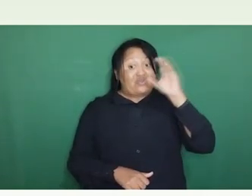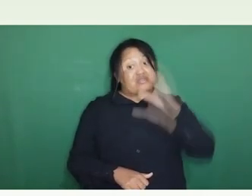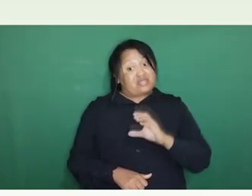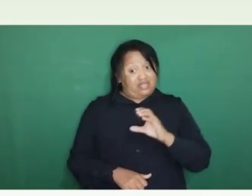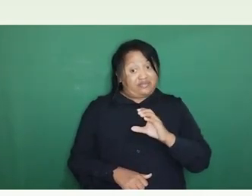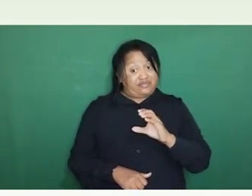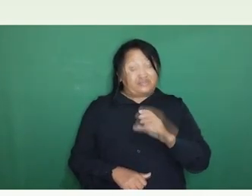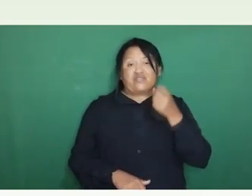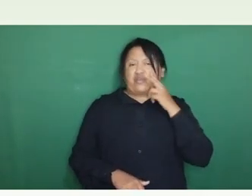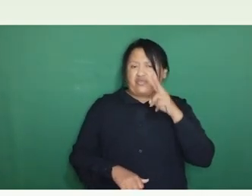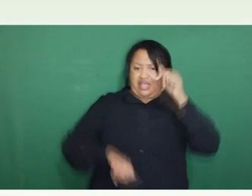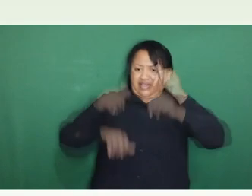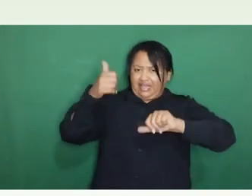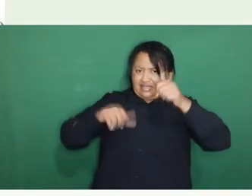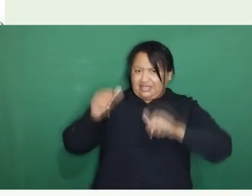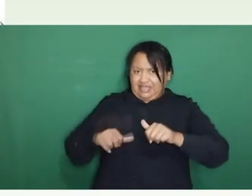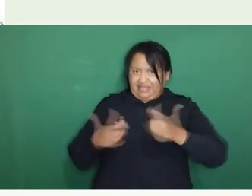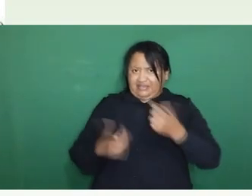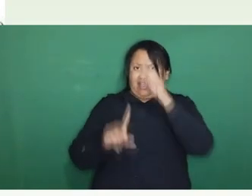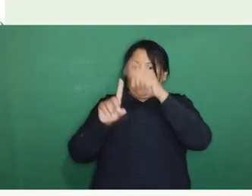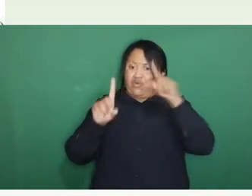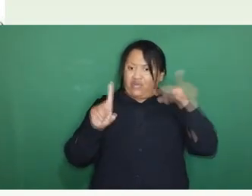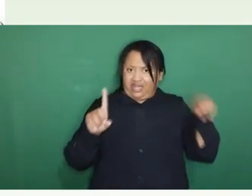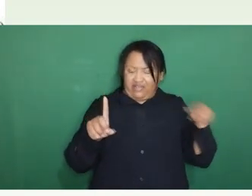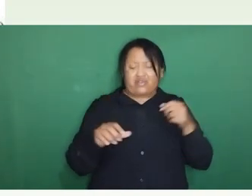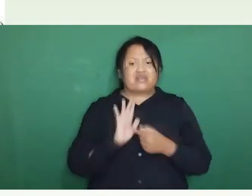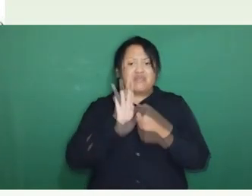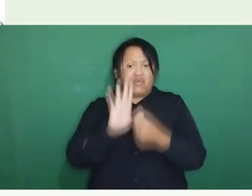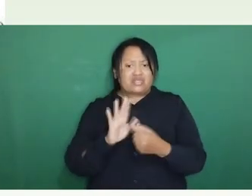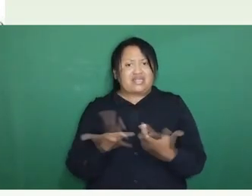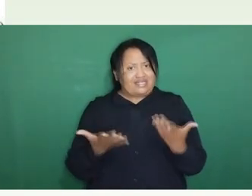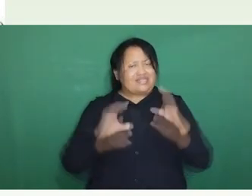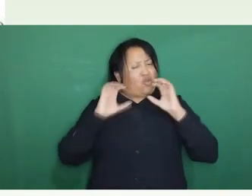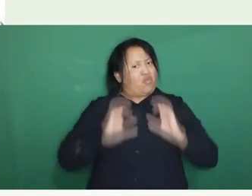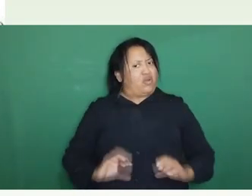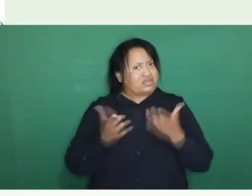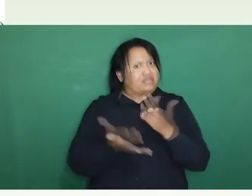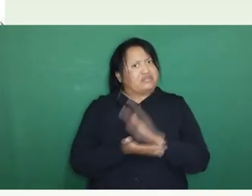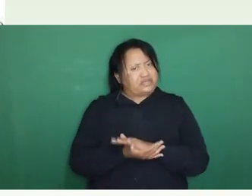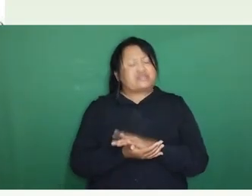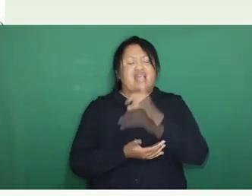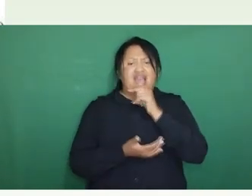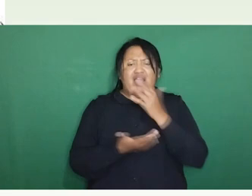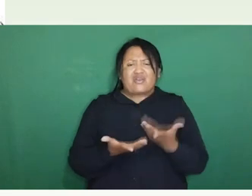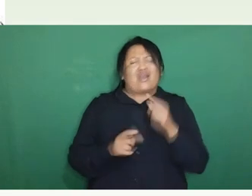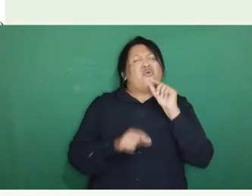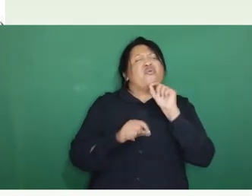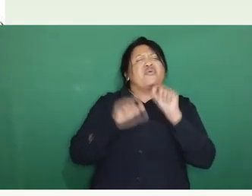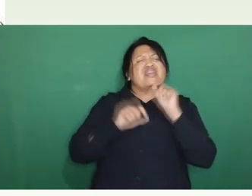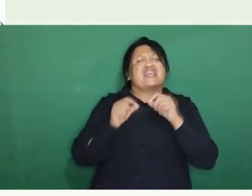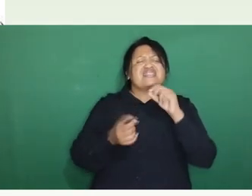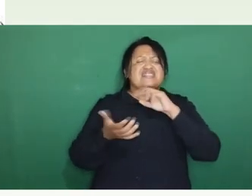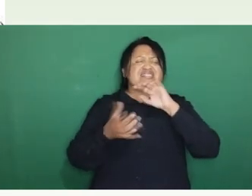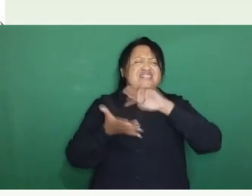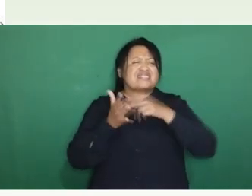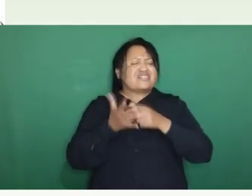vamos analisar aqui um gráfico onde a gente mostra esse comportamento anômalo da água O que que significa